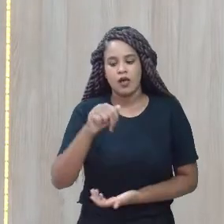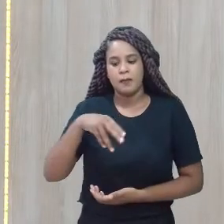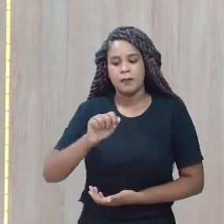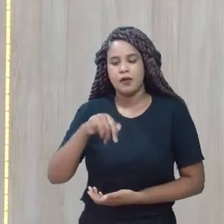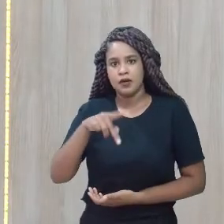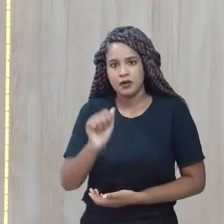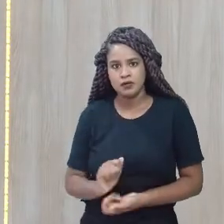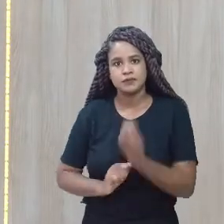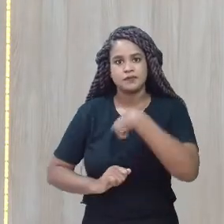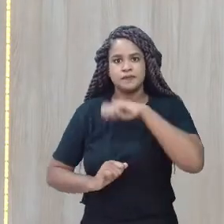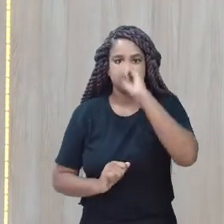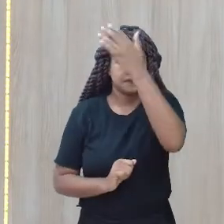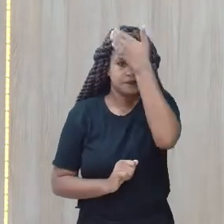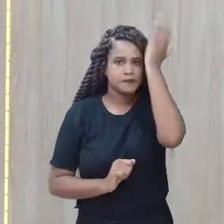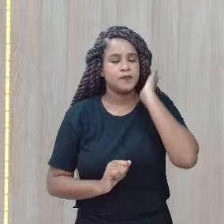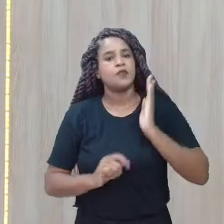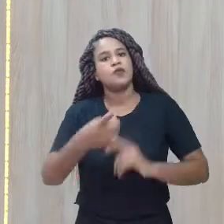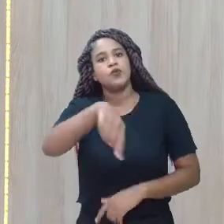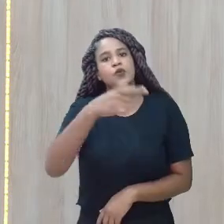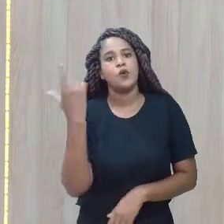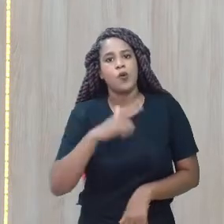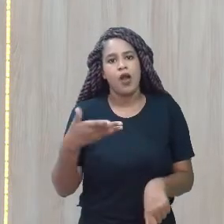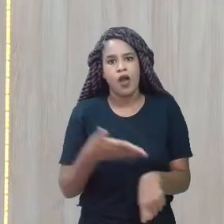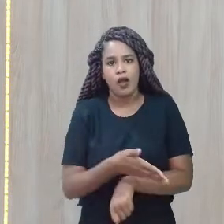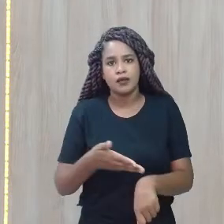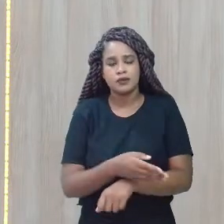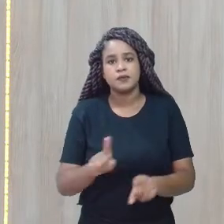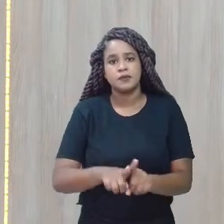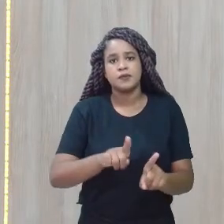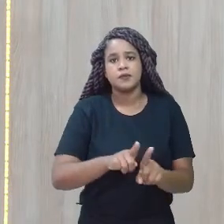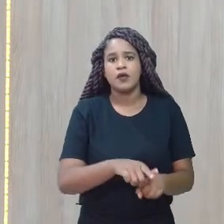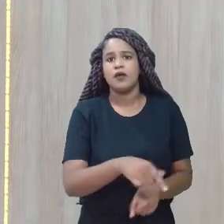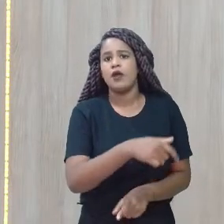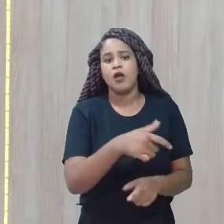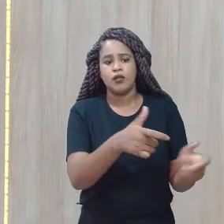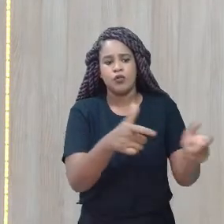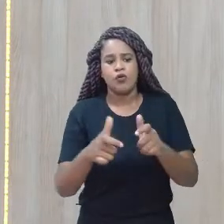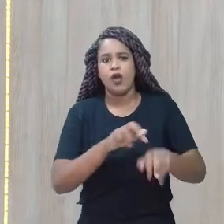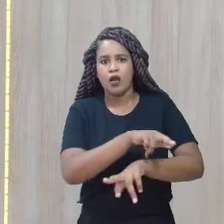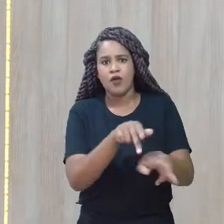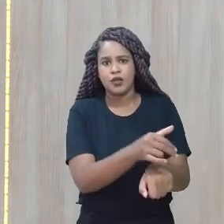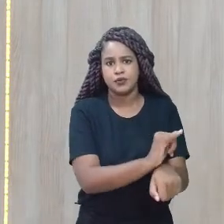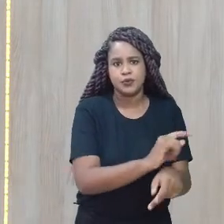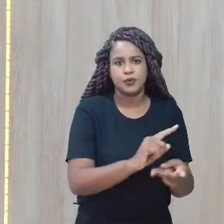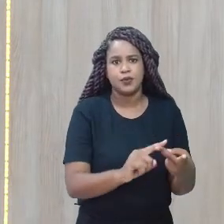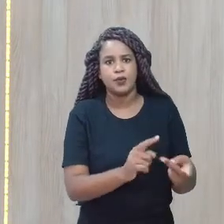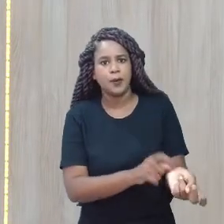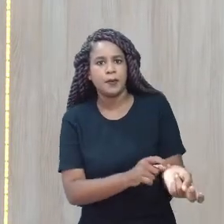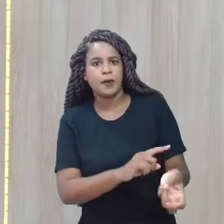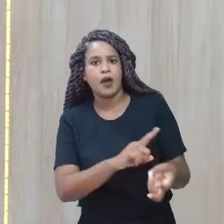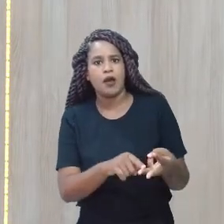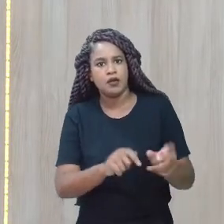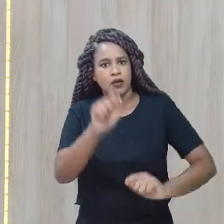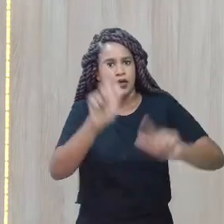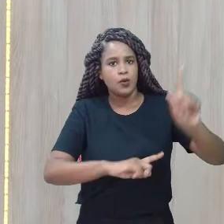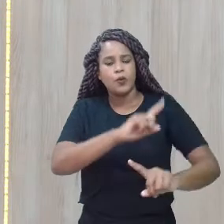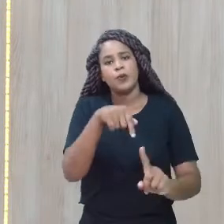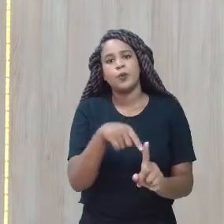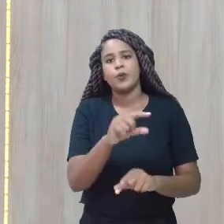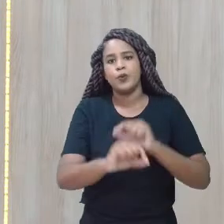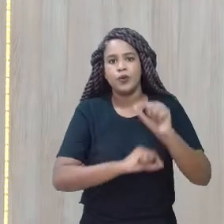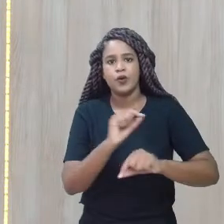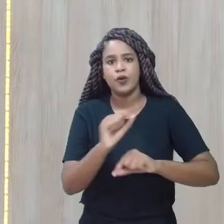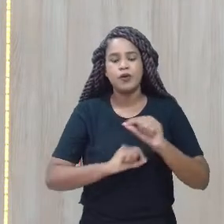a gente tem as possibilidades de você acessar em várias plataformas, em várias situações diferentes, para que a gente tenha